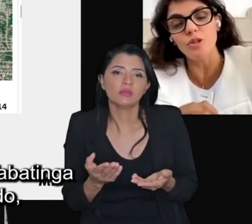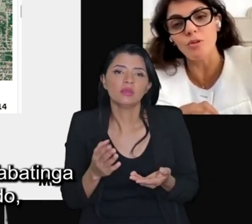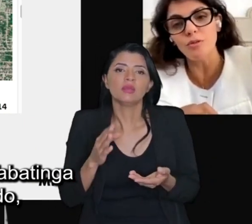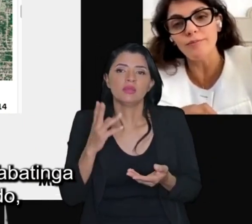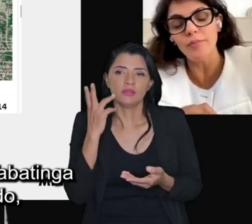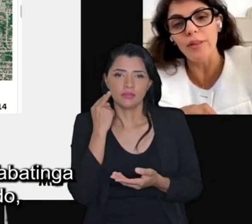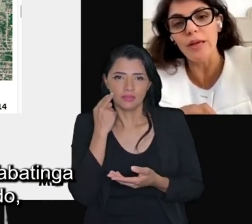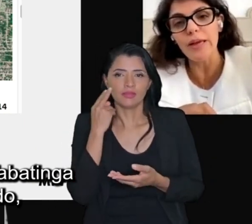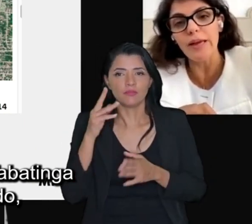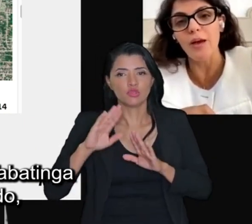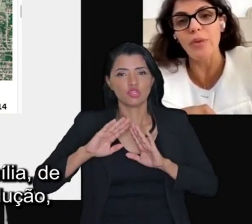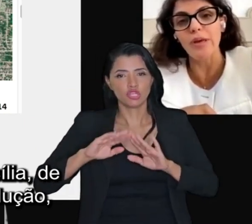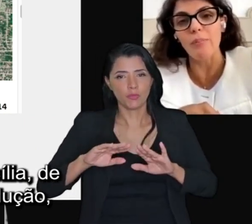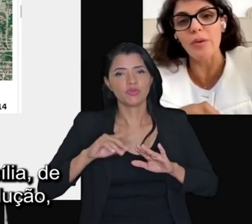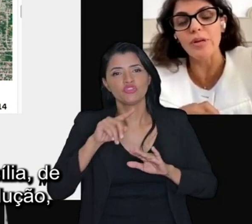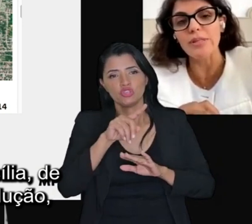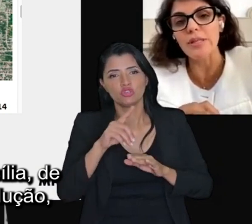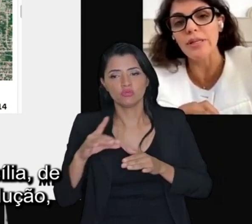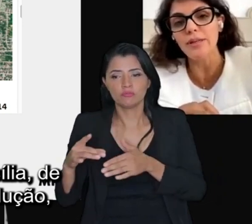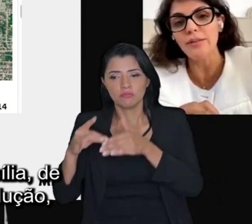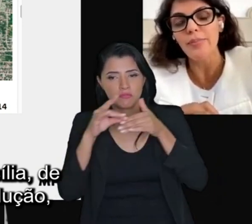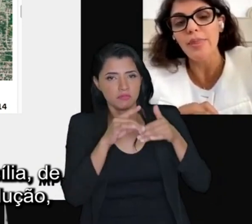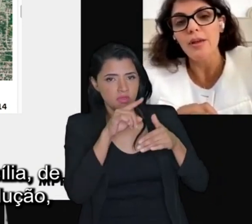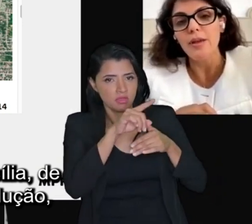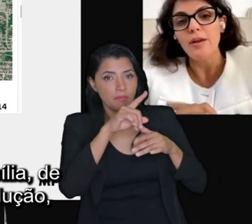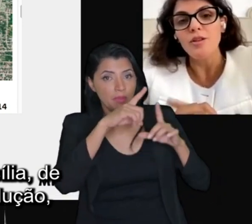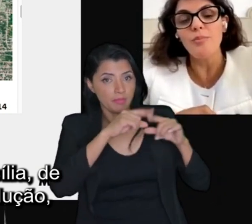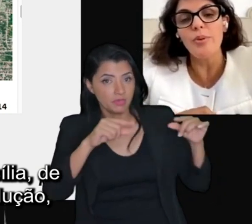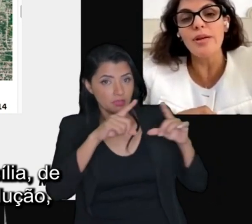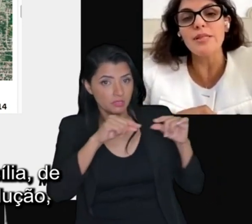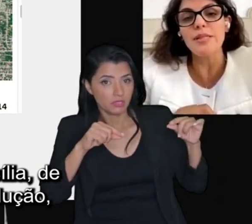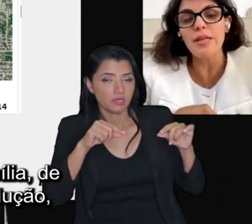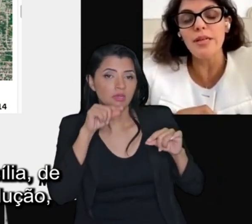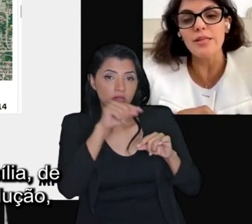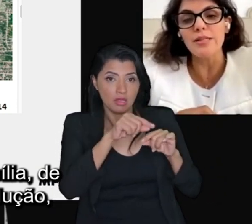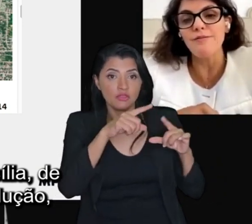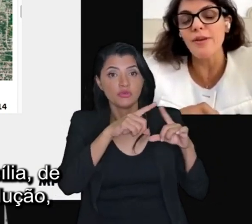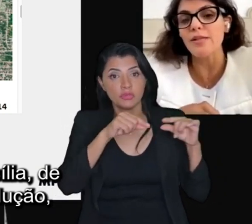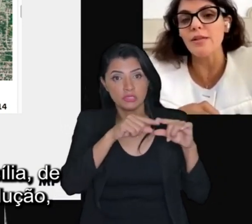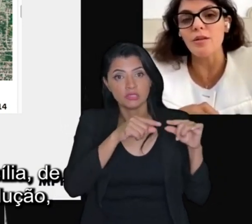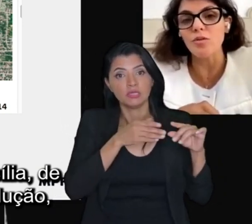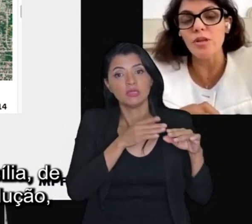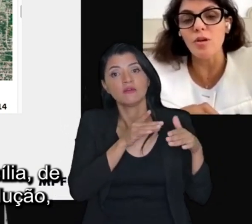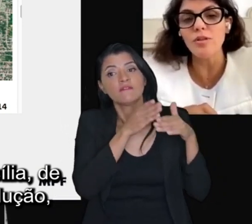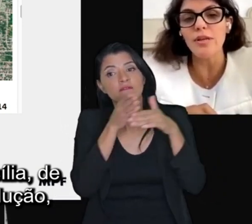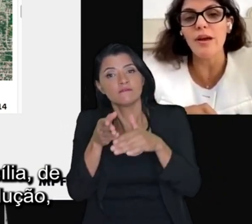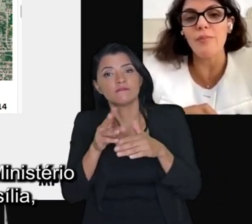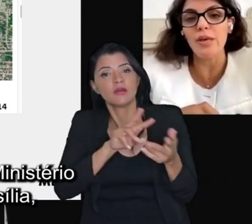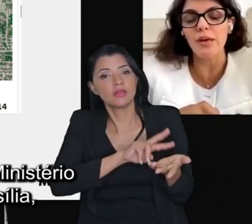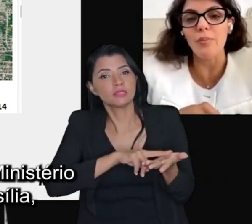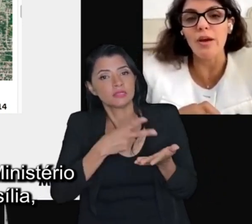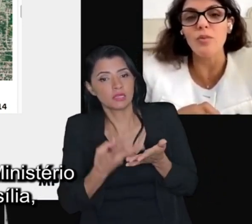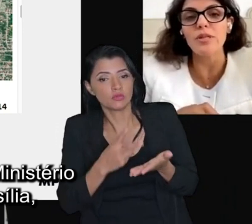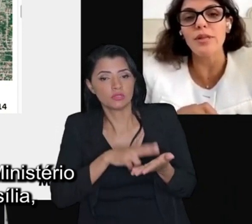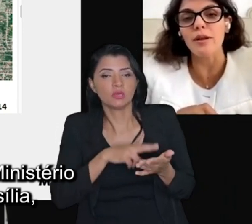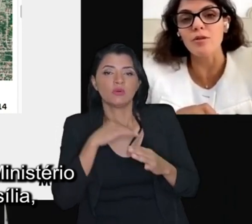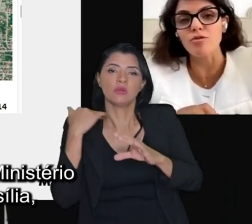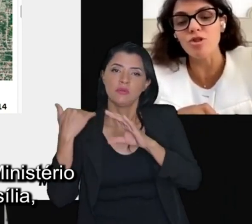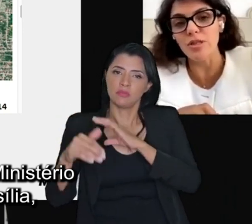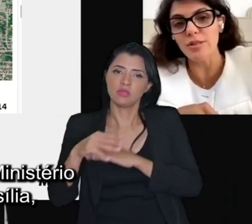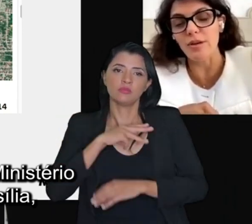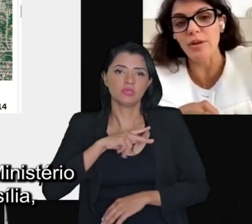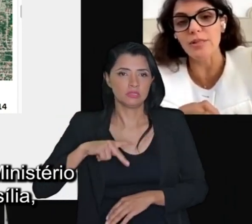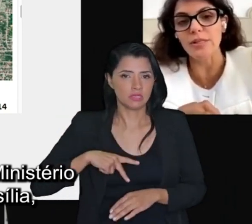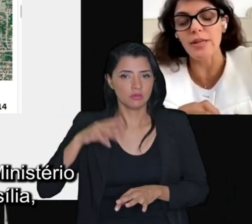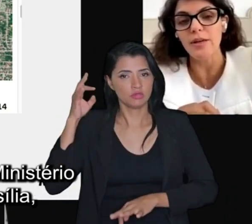formula um pedido, né, encaminha para Brasília. De Brasília se faz a tradução, se encaminha para o Ministério